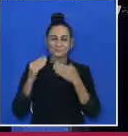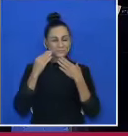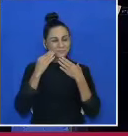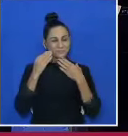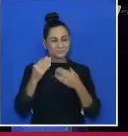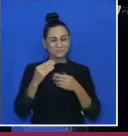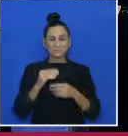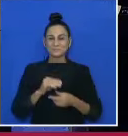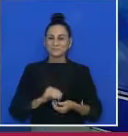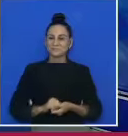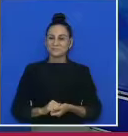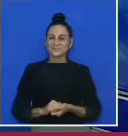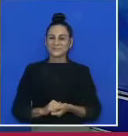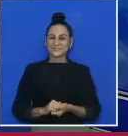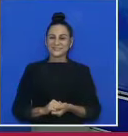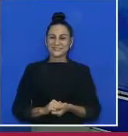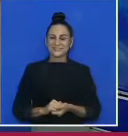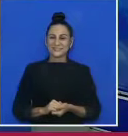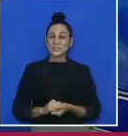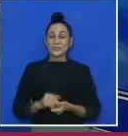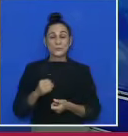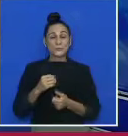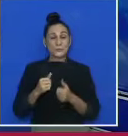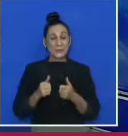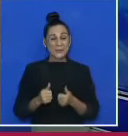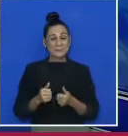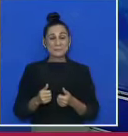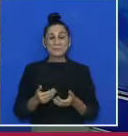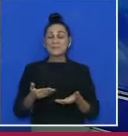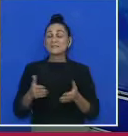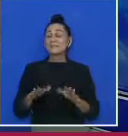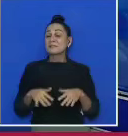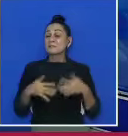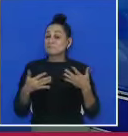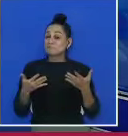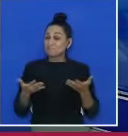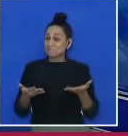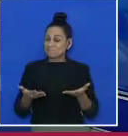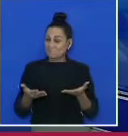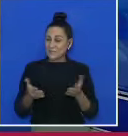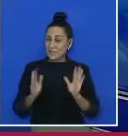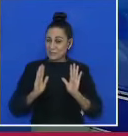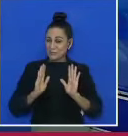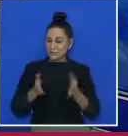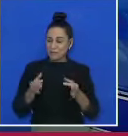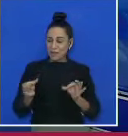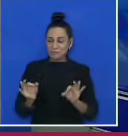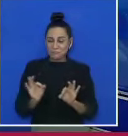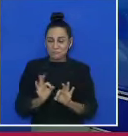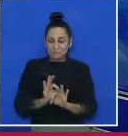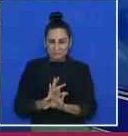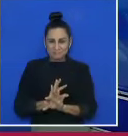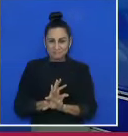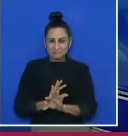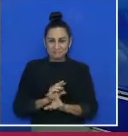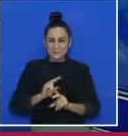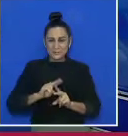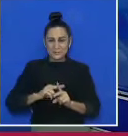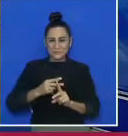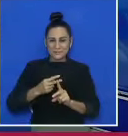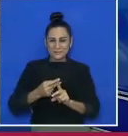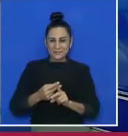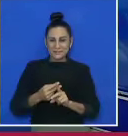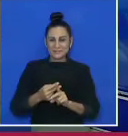Muito obrigado, senhoras auditoras. Muito bem, então já concluímos o sorteio da dupla